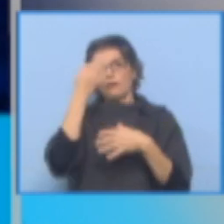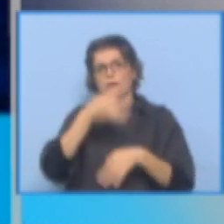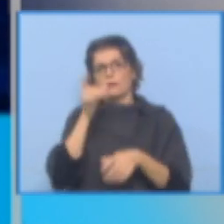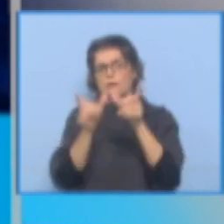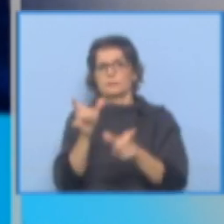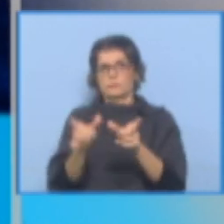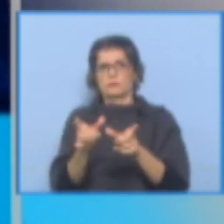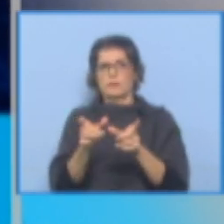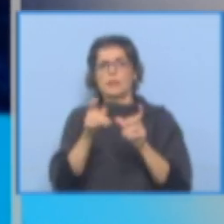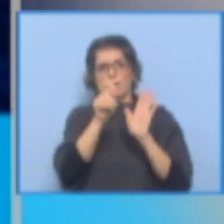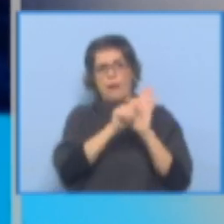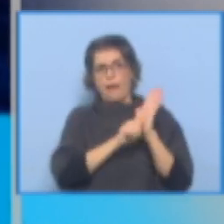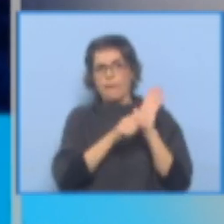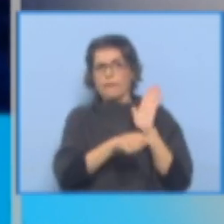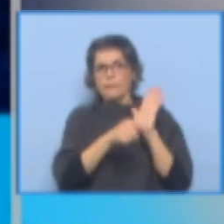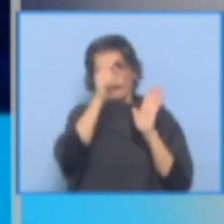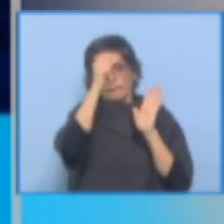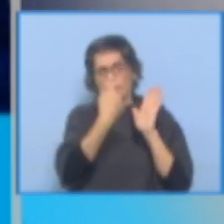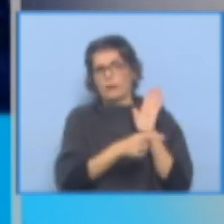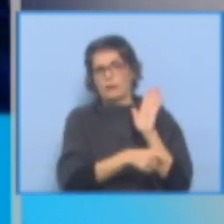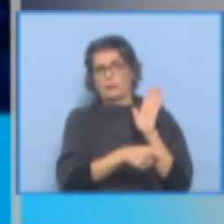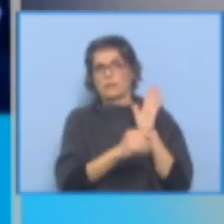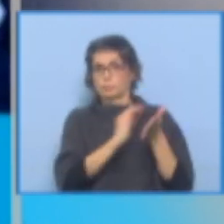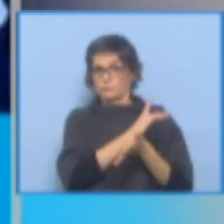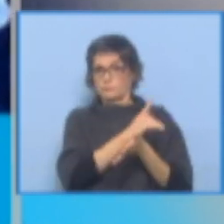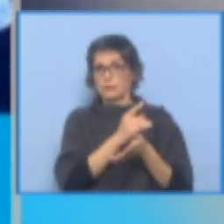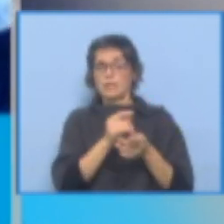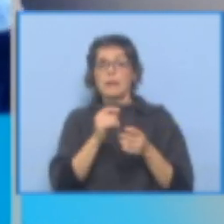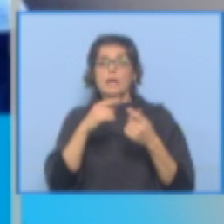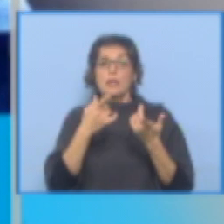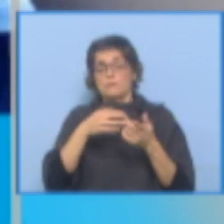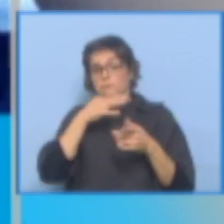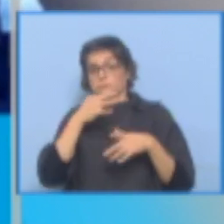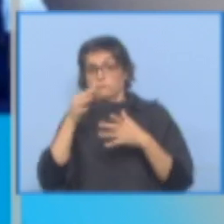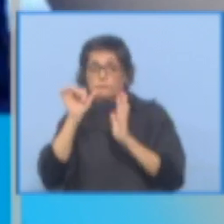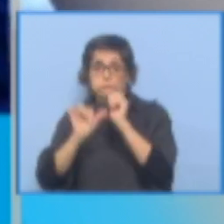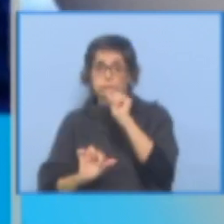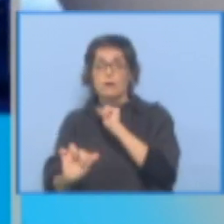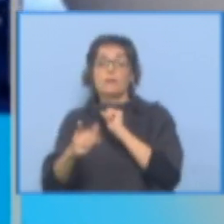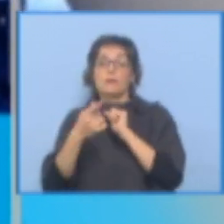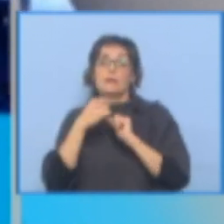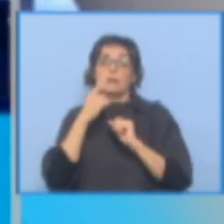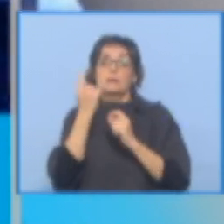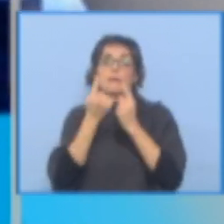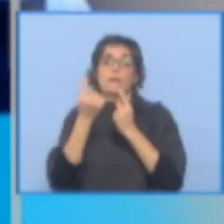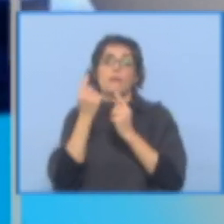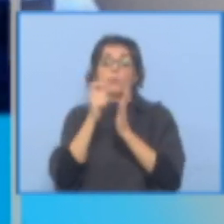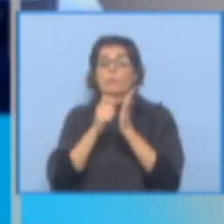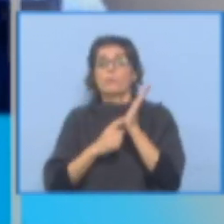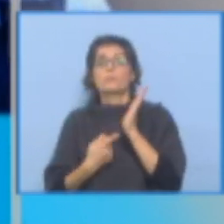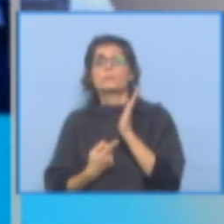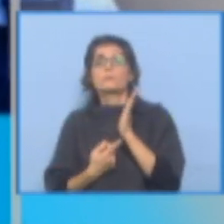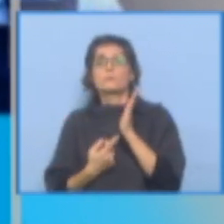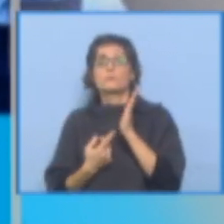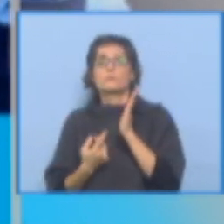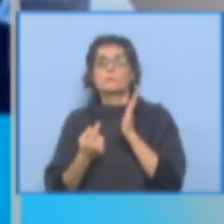regras deontológicas da própria profissão. E aponta 3 ou 4 pontos, sem ir, digamos, ao caso e o conteúdo